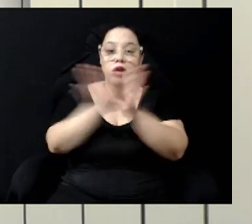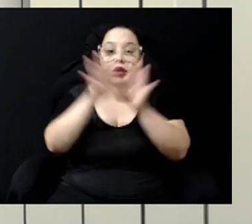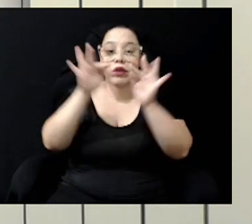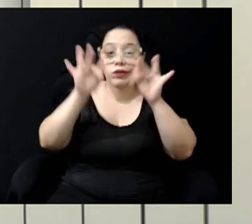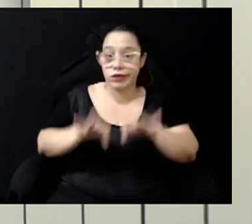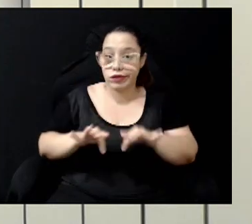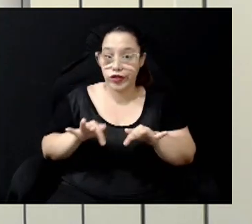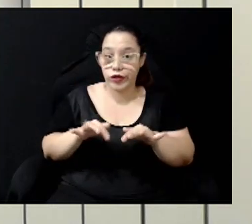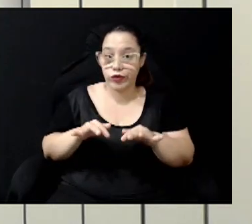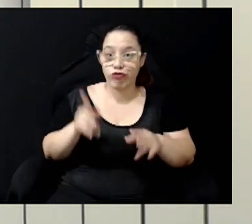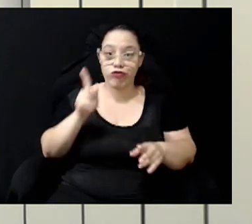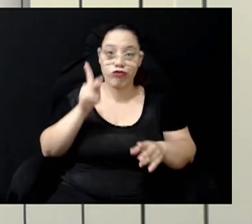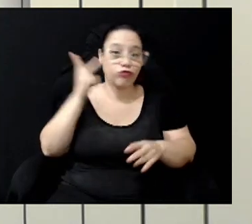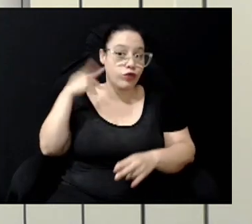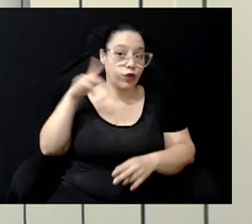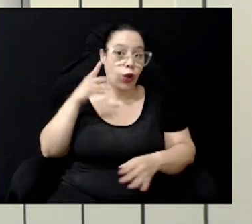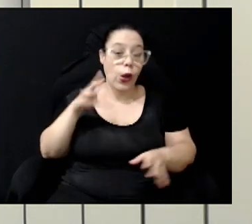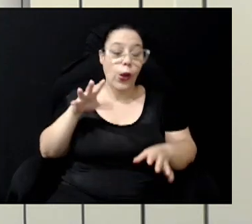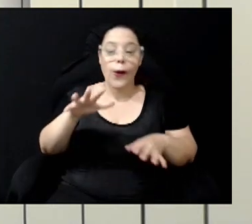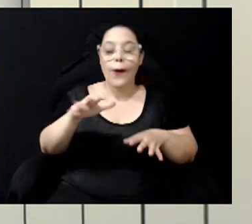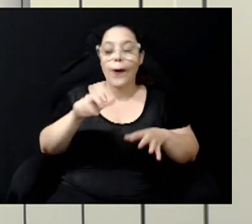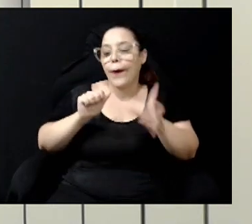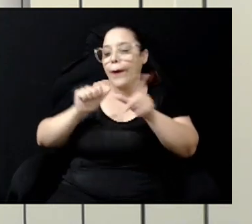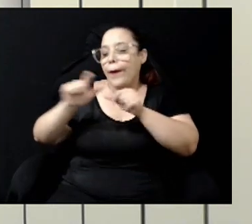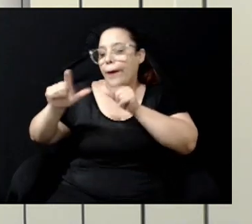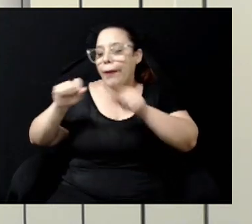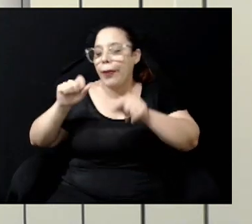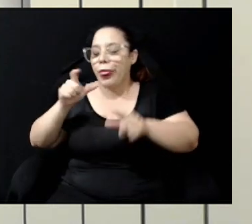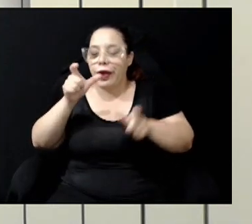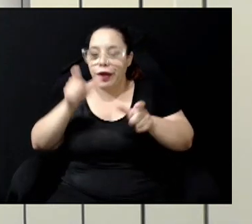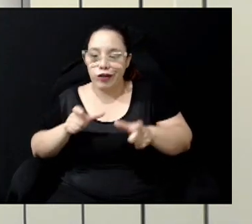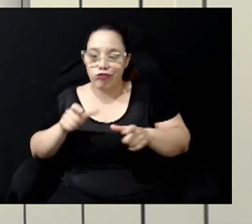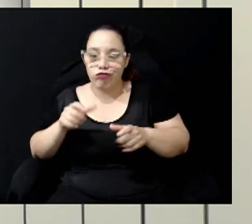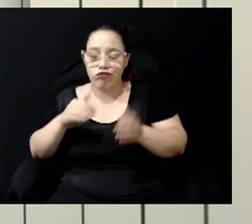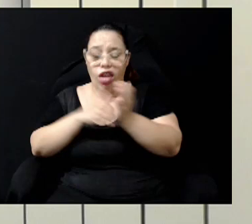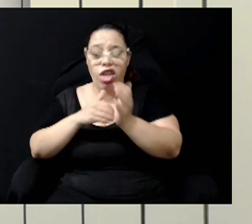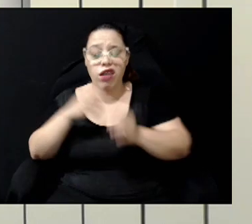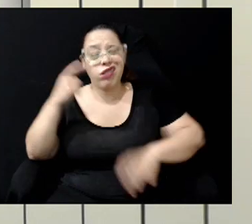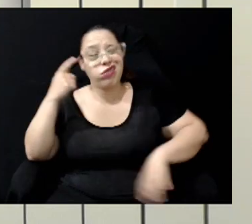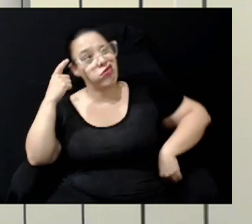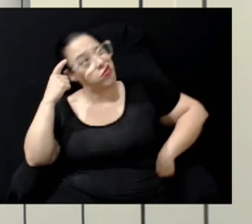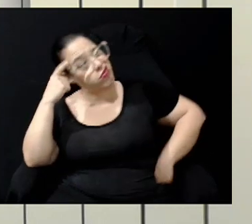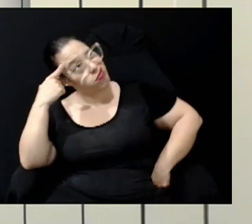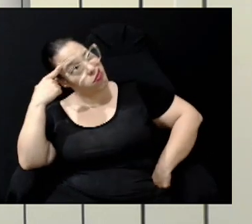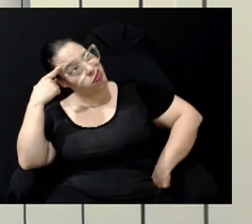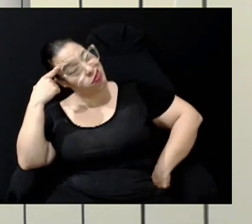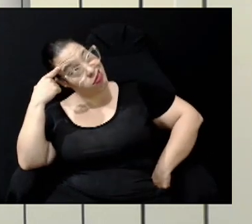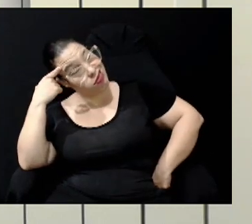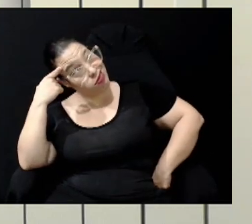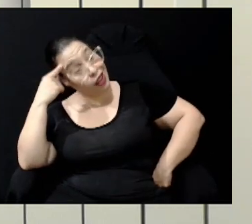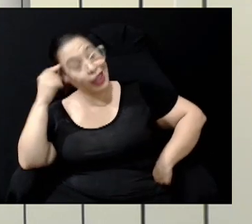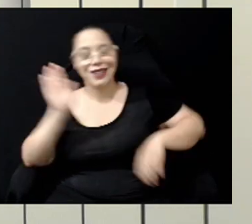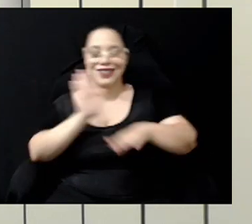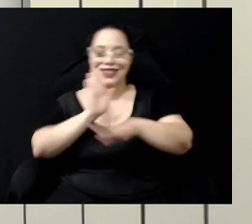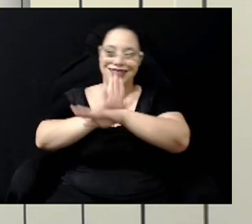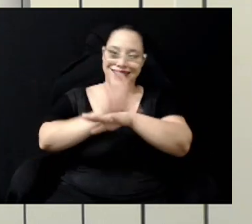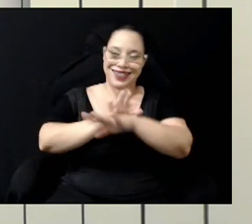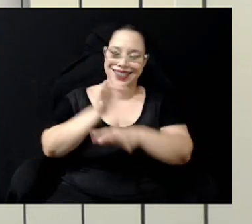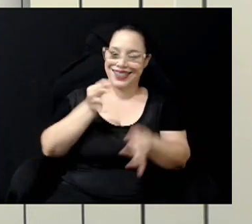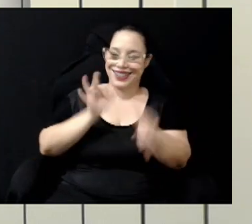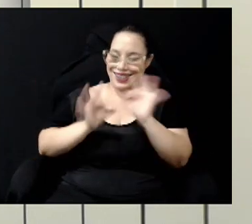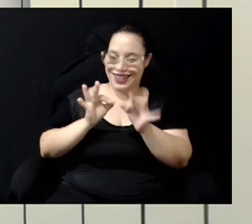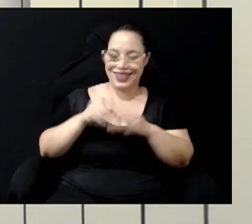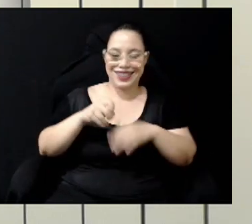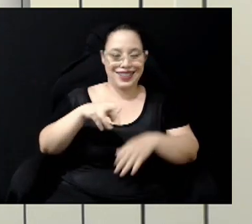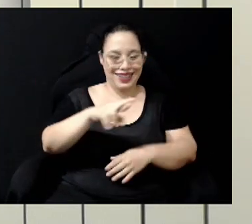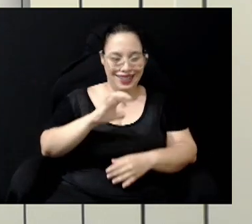políticos tentam conquistar o voto daquele cidadão indeciso. Para auxiliar a população, o Tribunal Superior Eleitoral